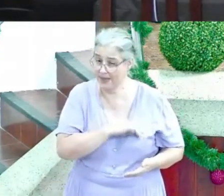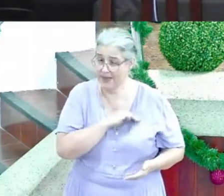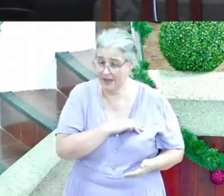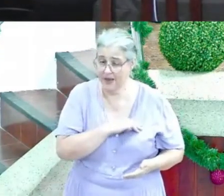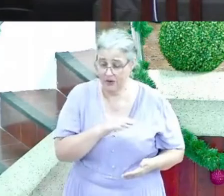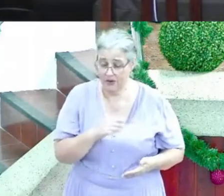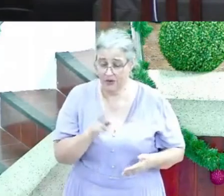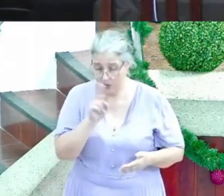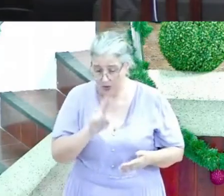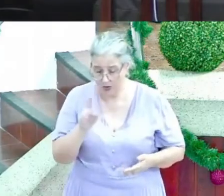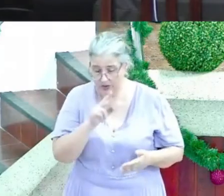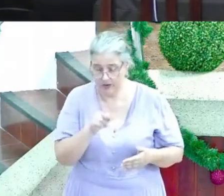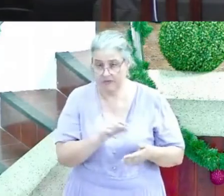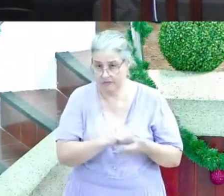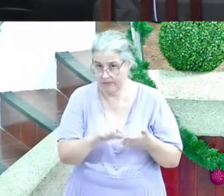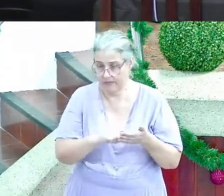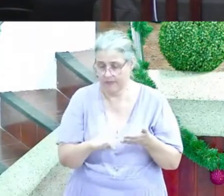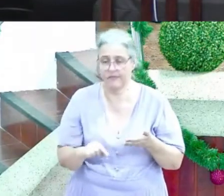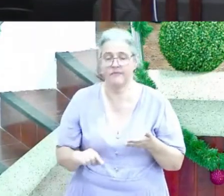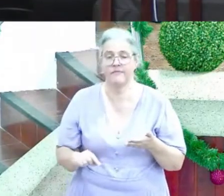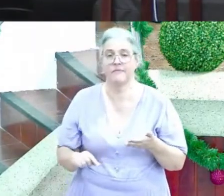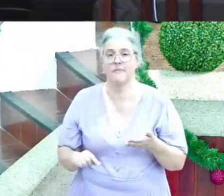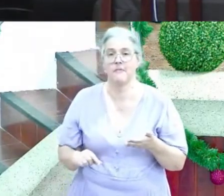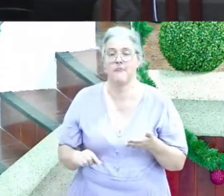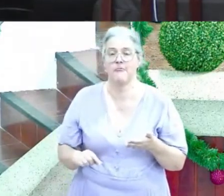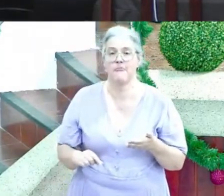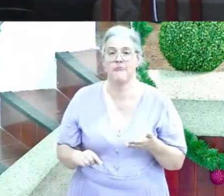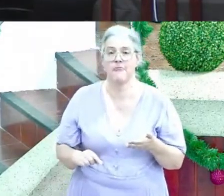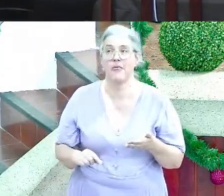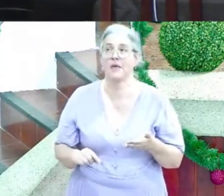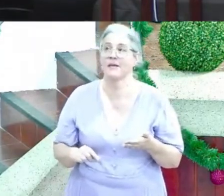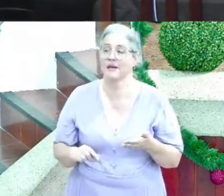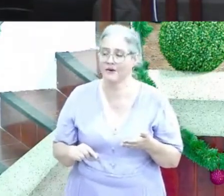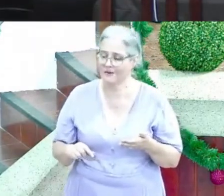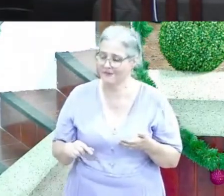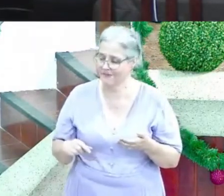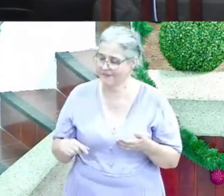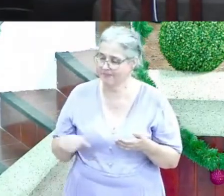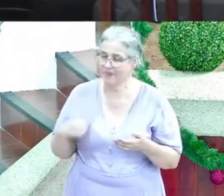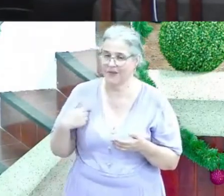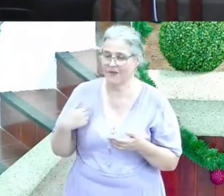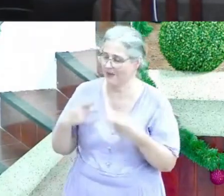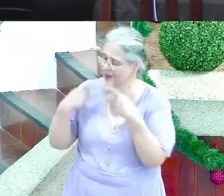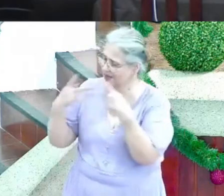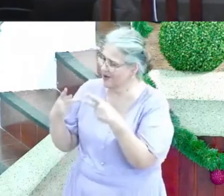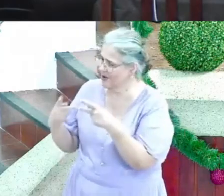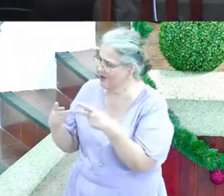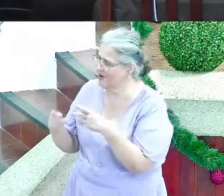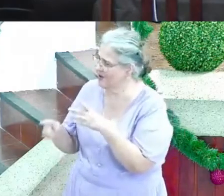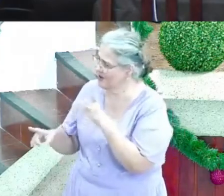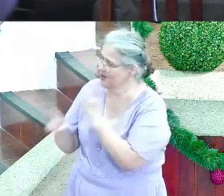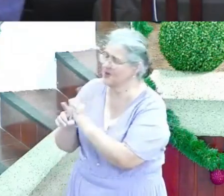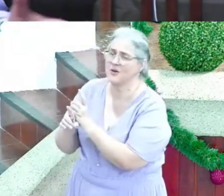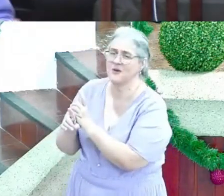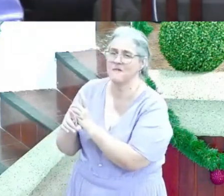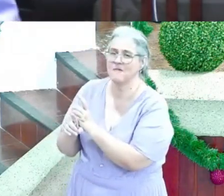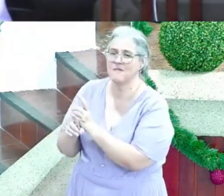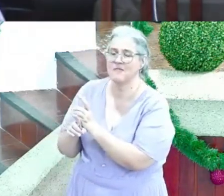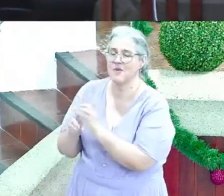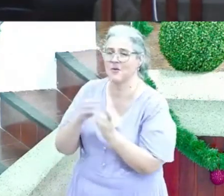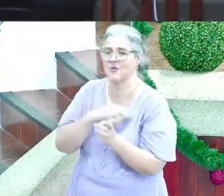7,14, para se referir a Jesus, o Messias prometido. Os autores do Novo Testamento tomam o